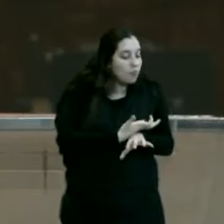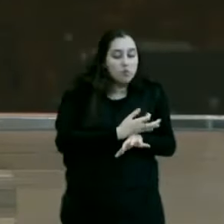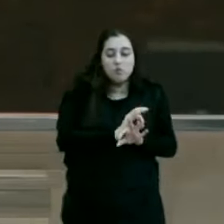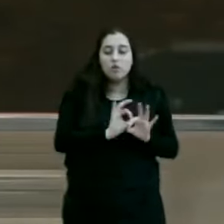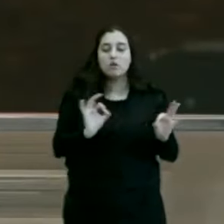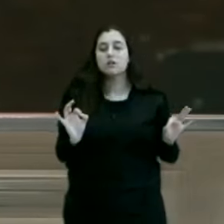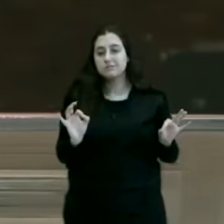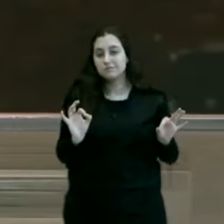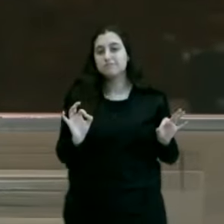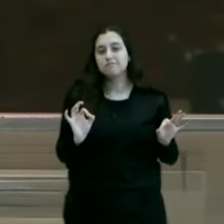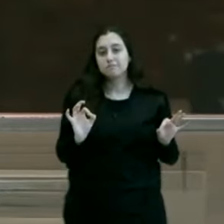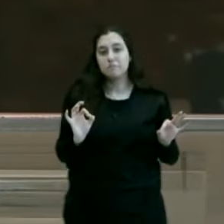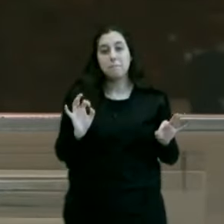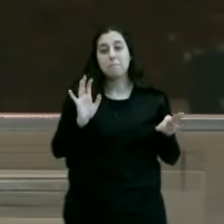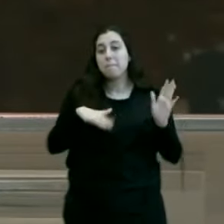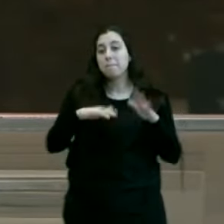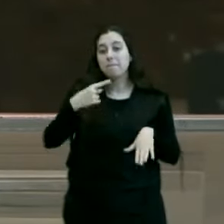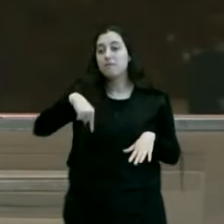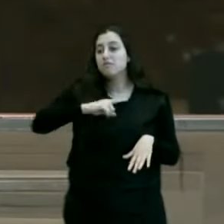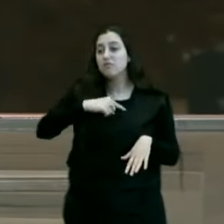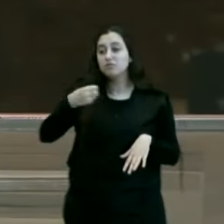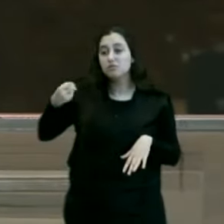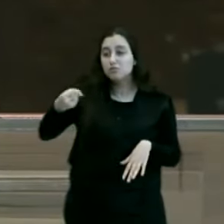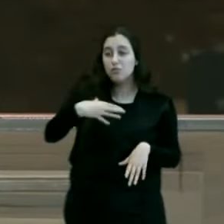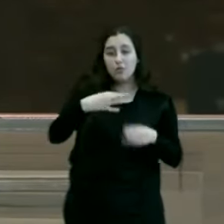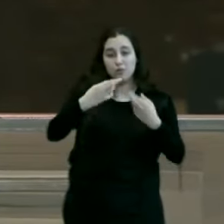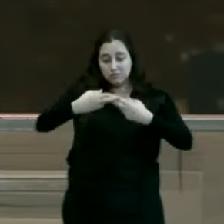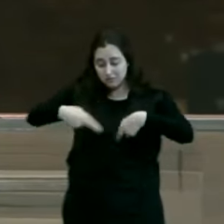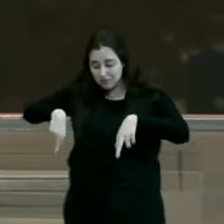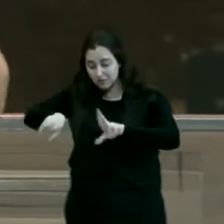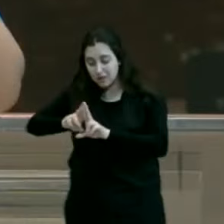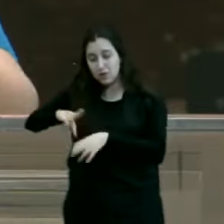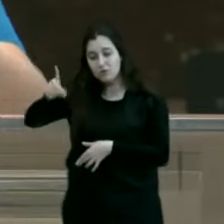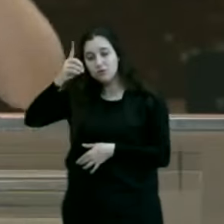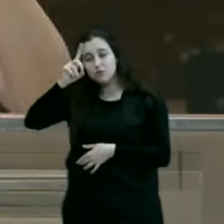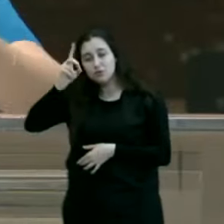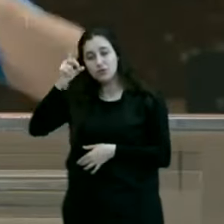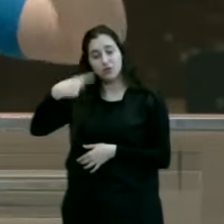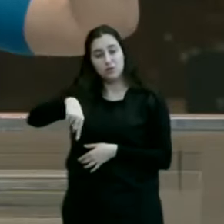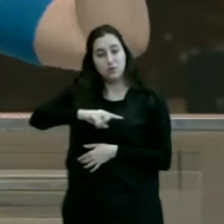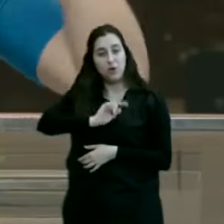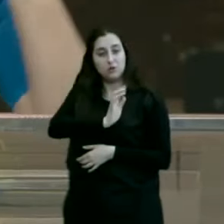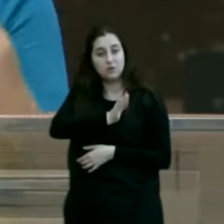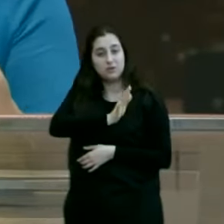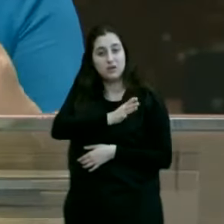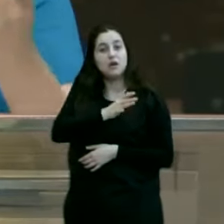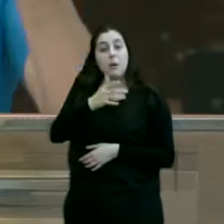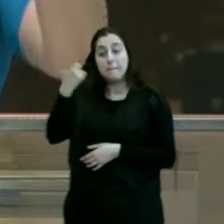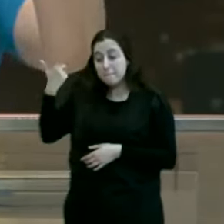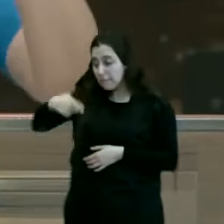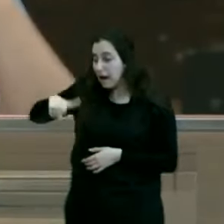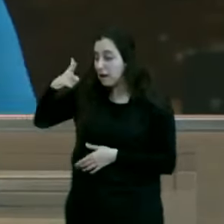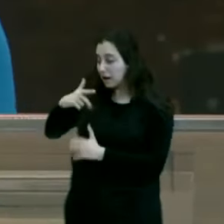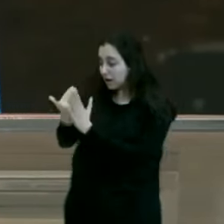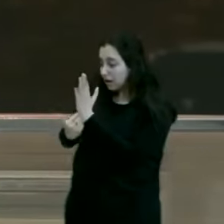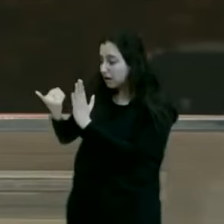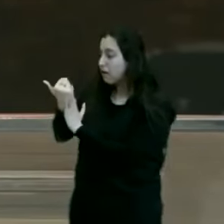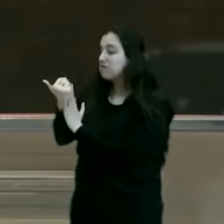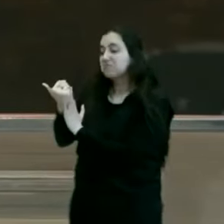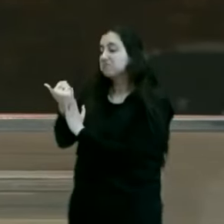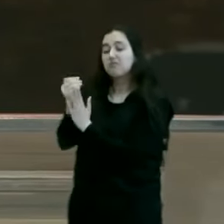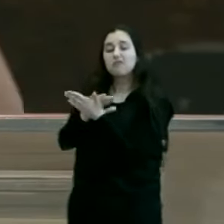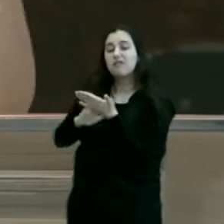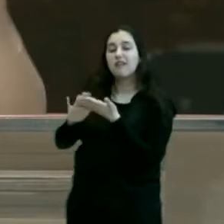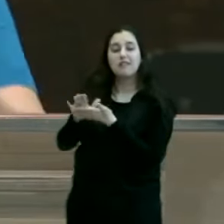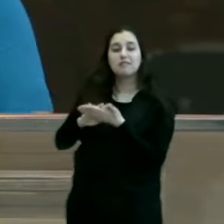Porque nós não renovamos, não tornamos diariamente o nosso coração mais vivo como